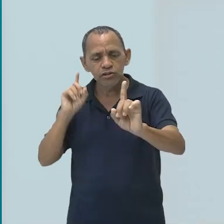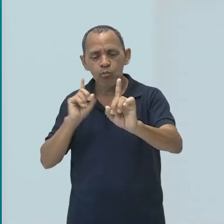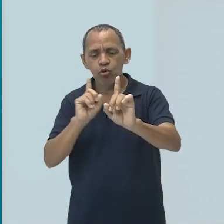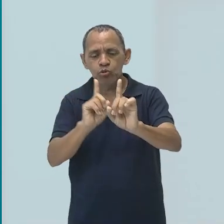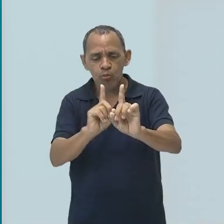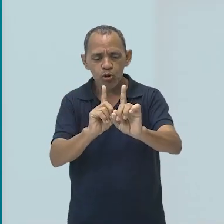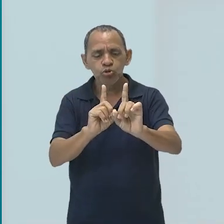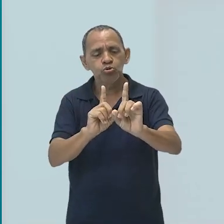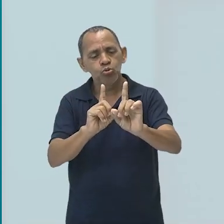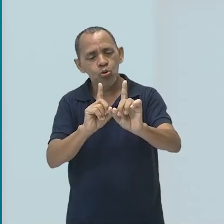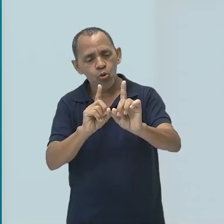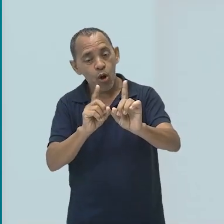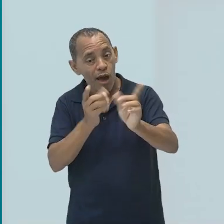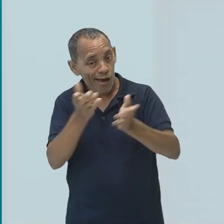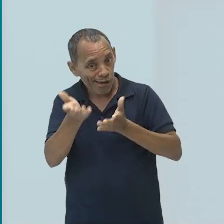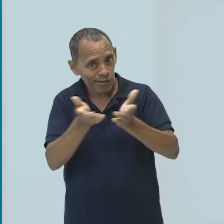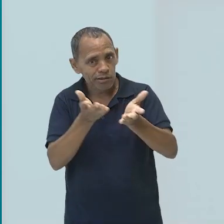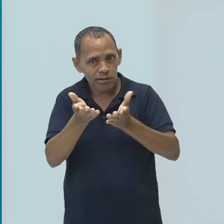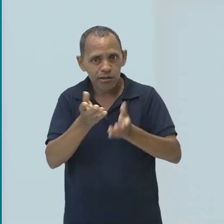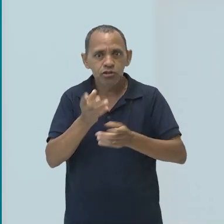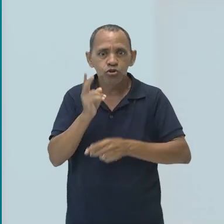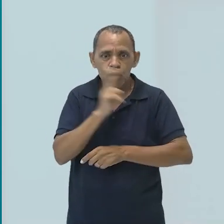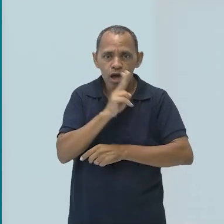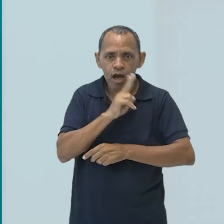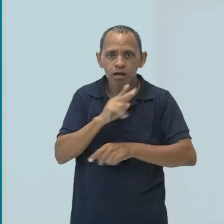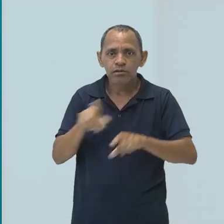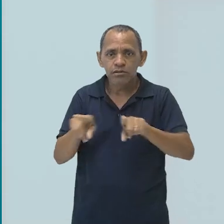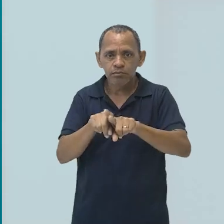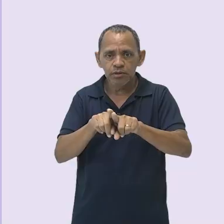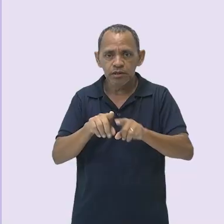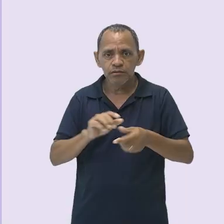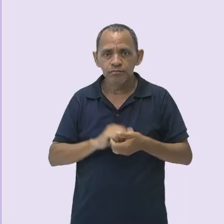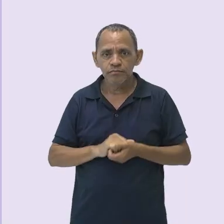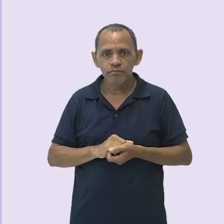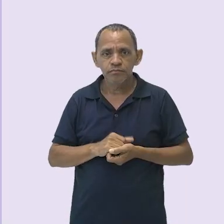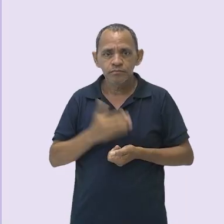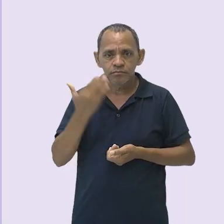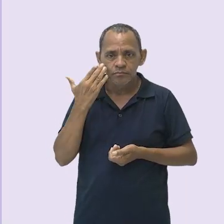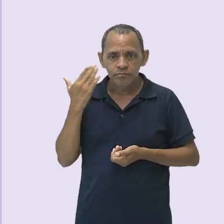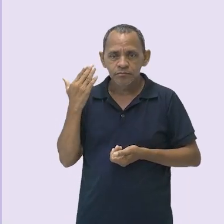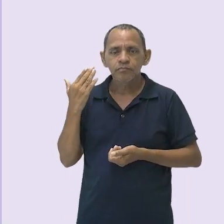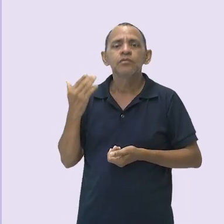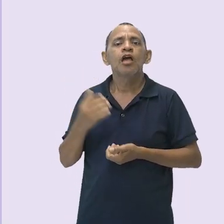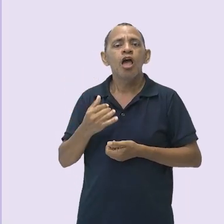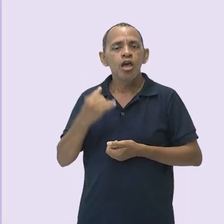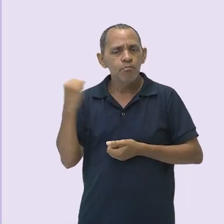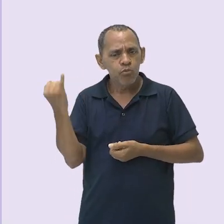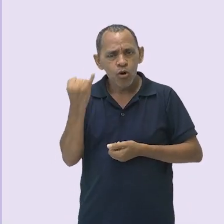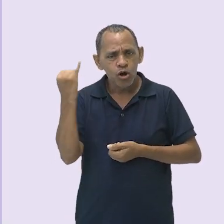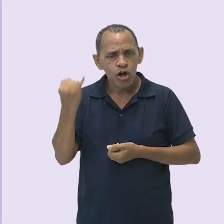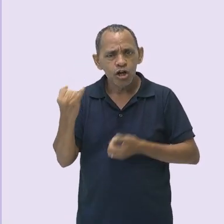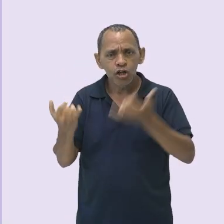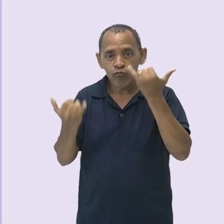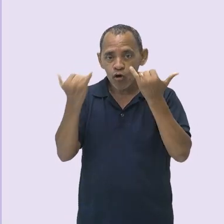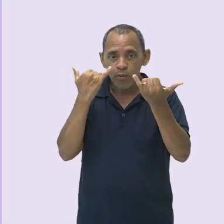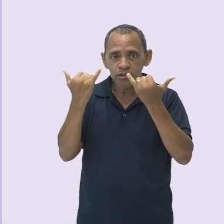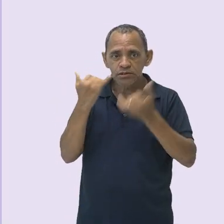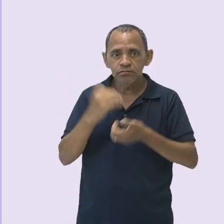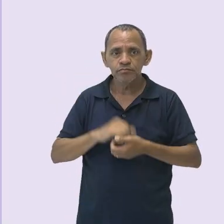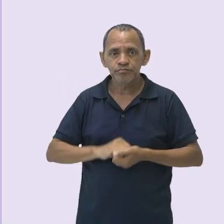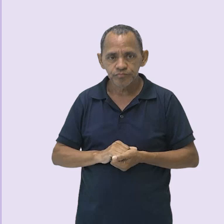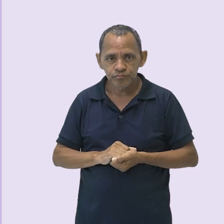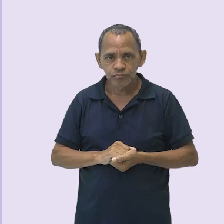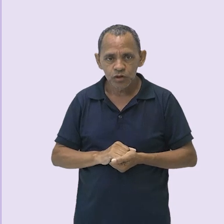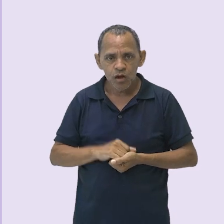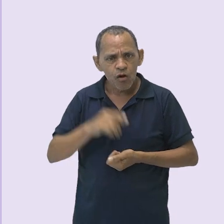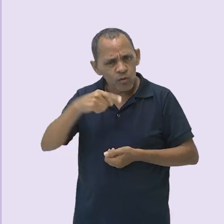vítima para fazer o atendimento, ok? Olha aí que informação importante para vocês. Se liga, maninho,